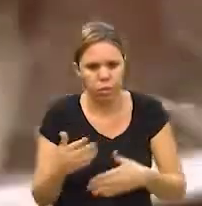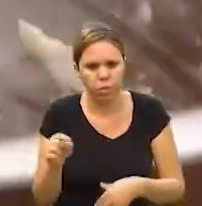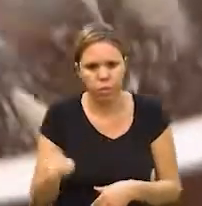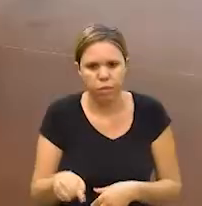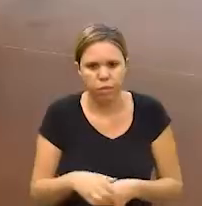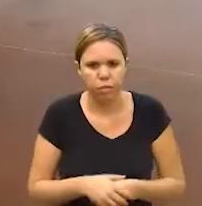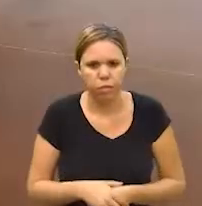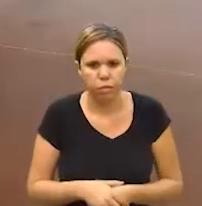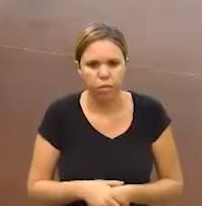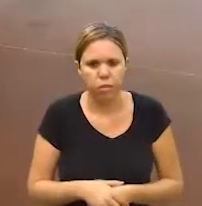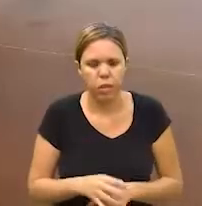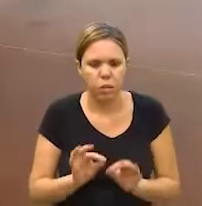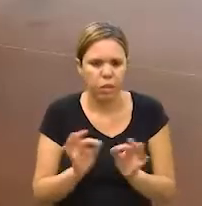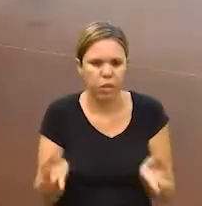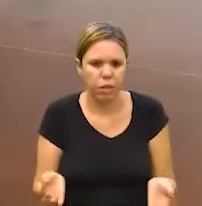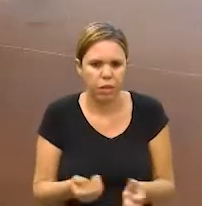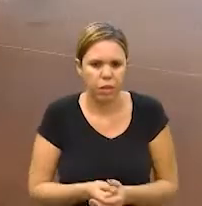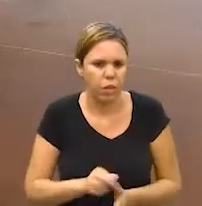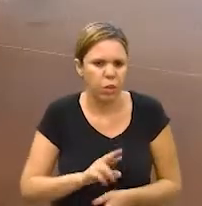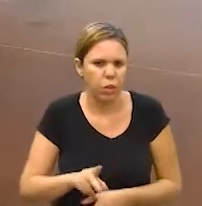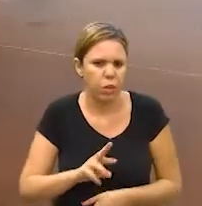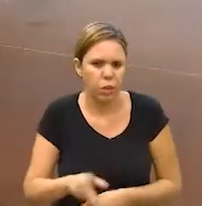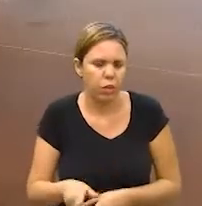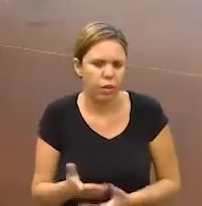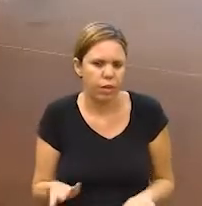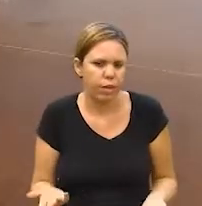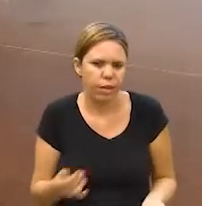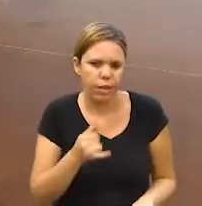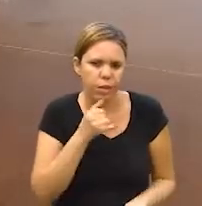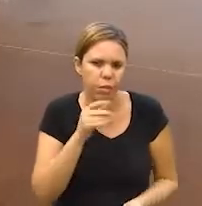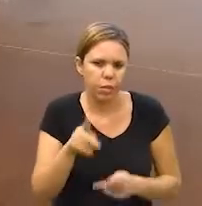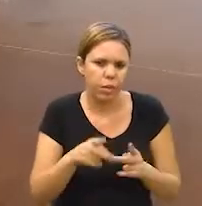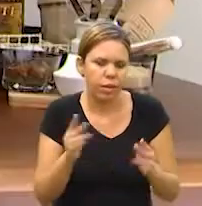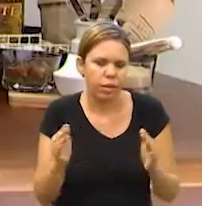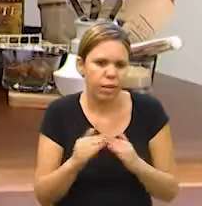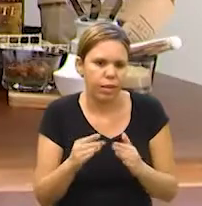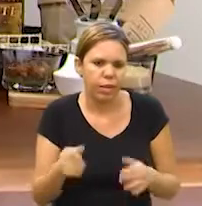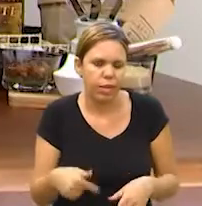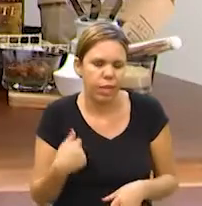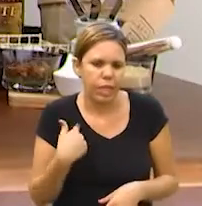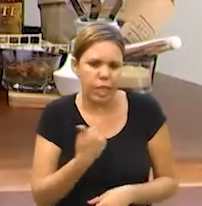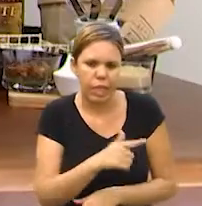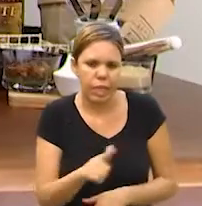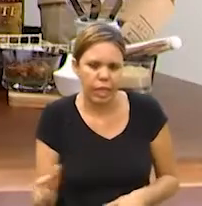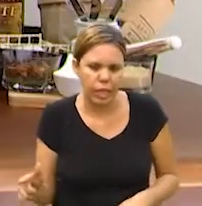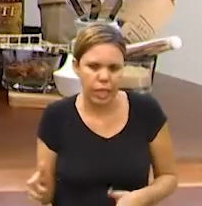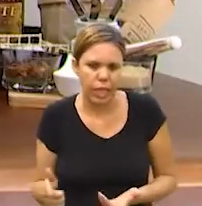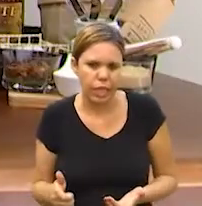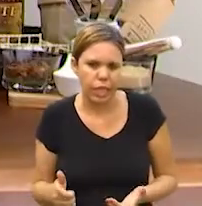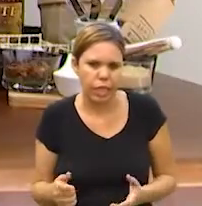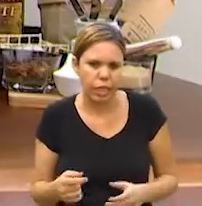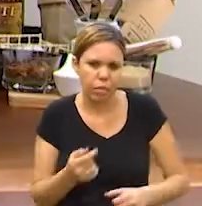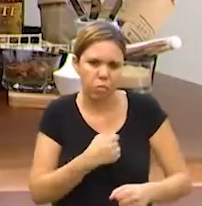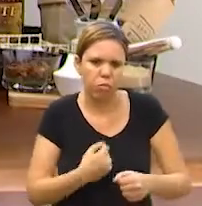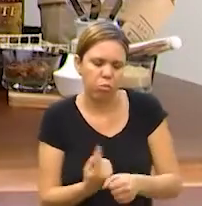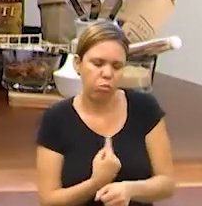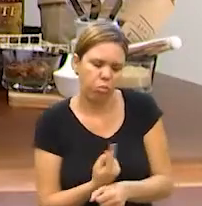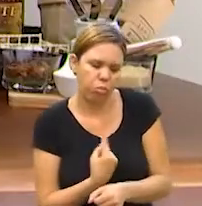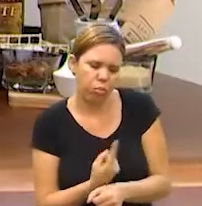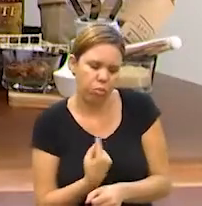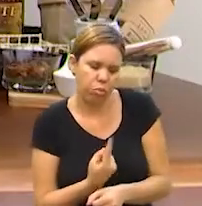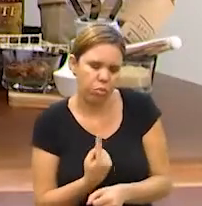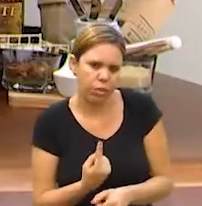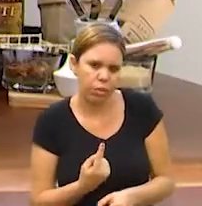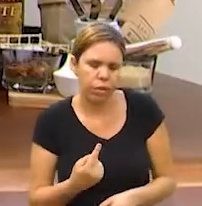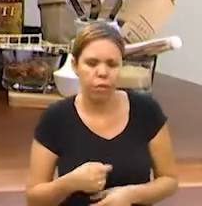daqui fica mais simples. Mas não é uma desculpa do pessoal de casa, ah, eu não tenho, Dani, aquela batedeira de gancho. De jeito